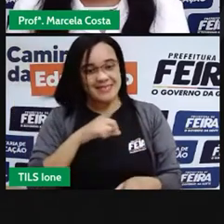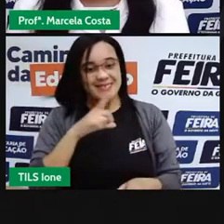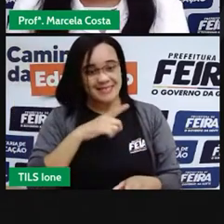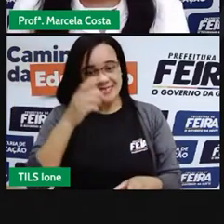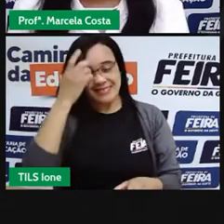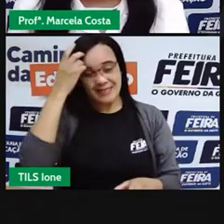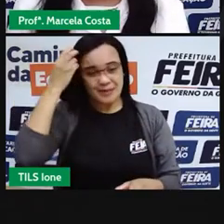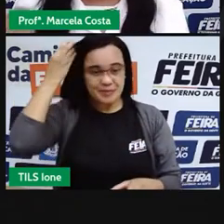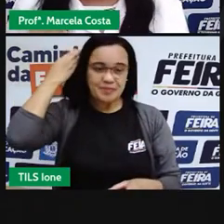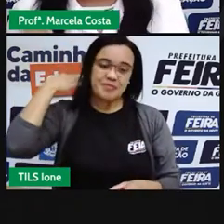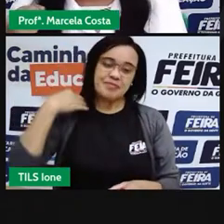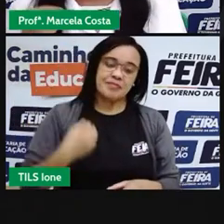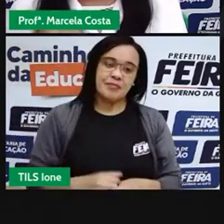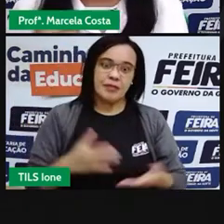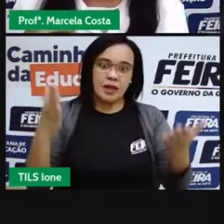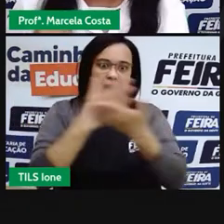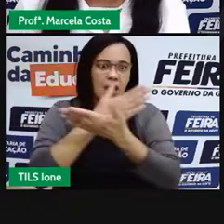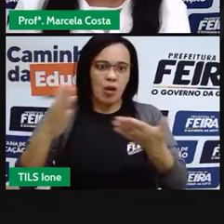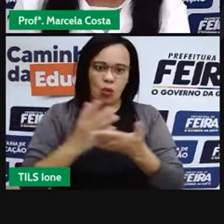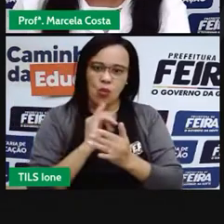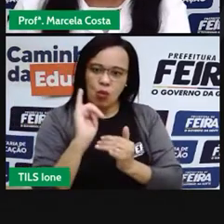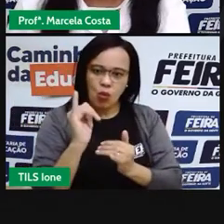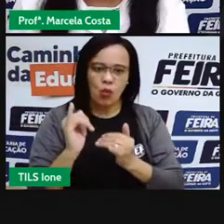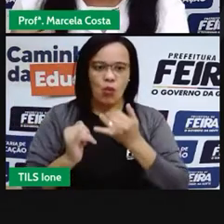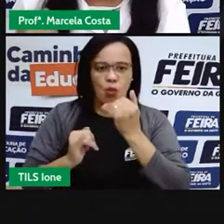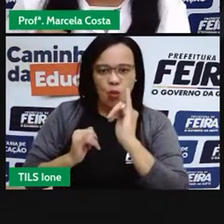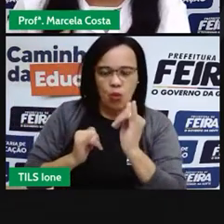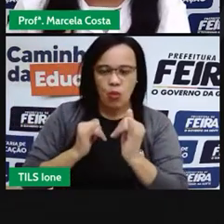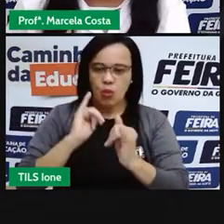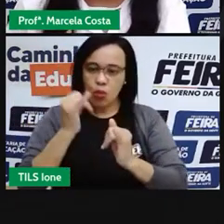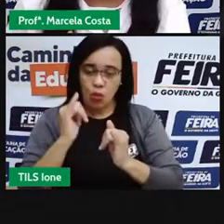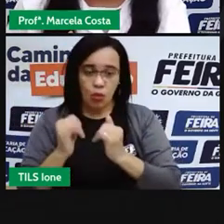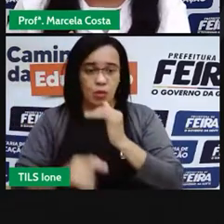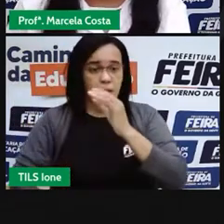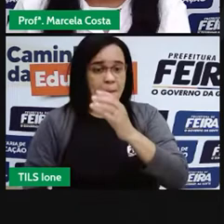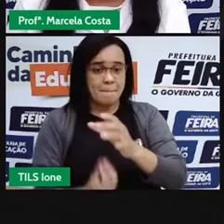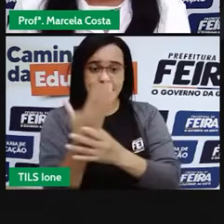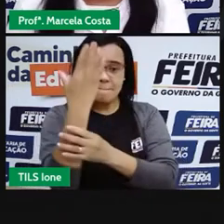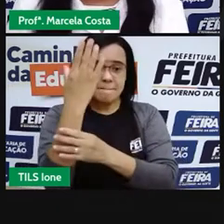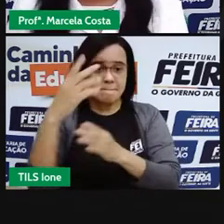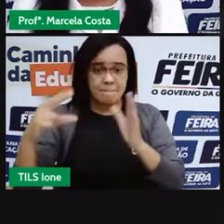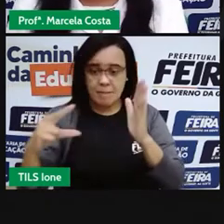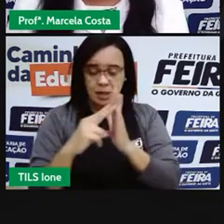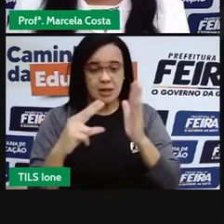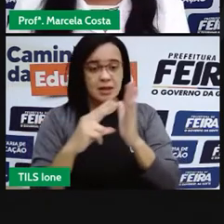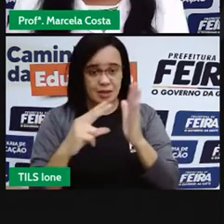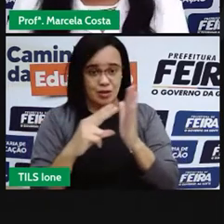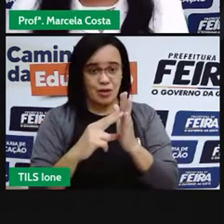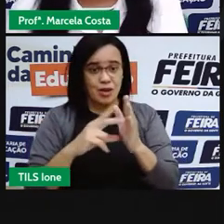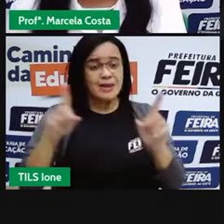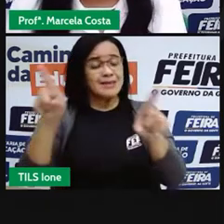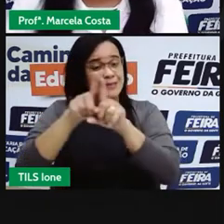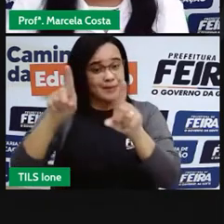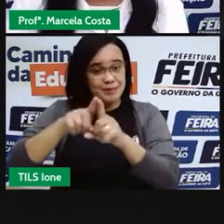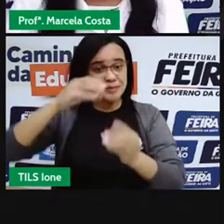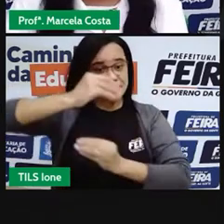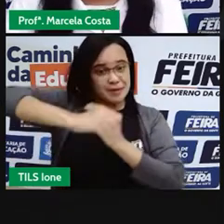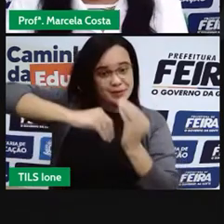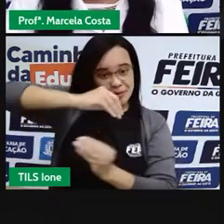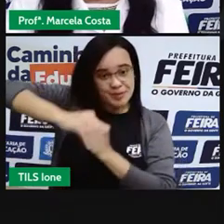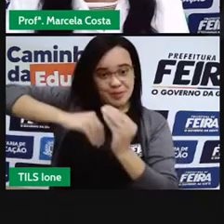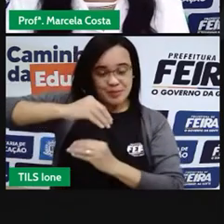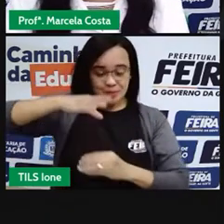embora a maioria delas são de origem indígena, elas também trazem esses elementos aí, portugueses e